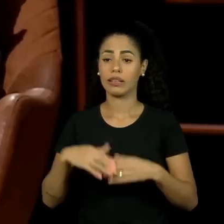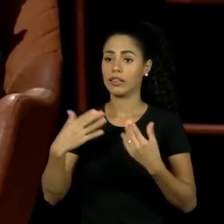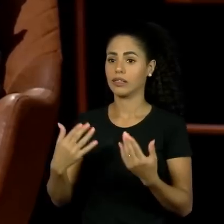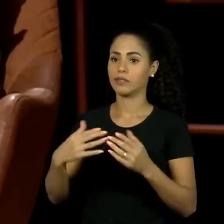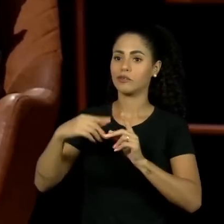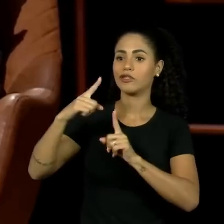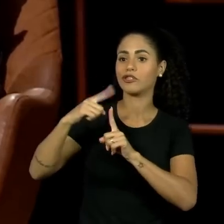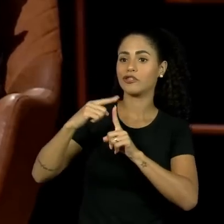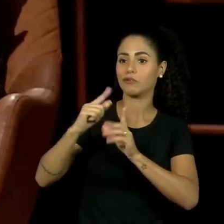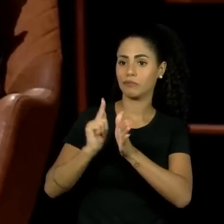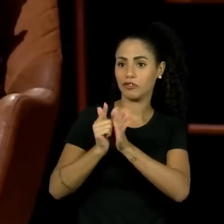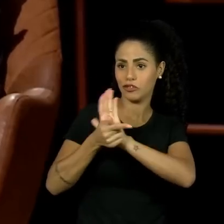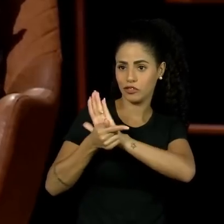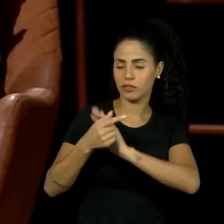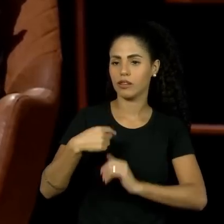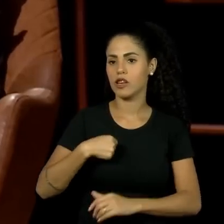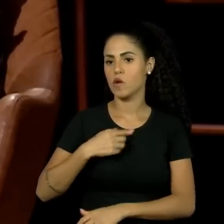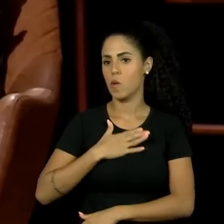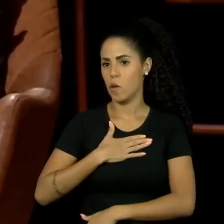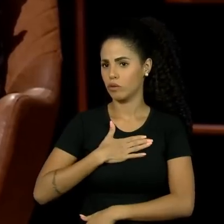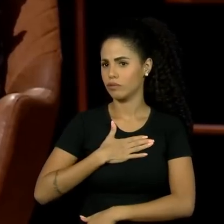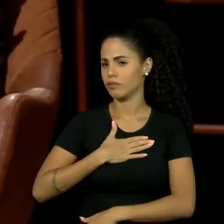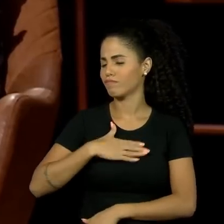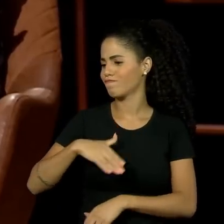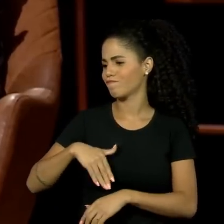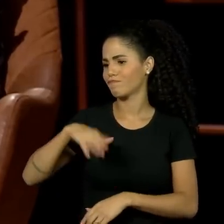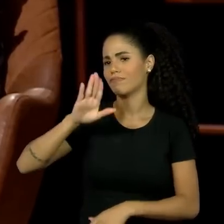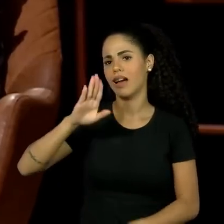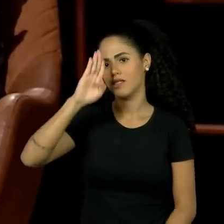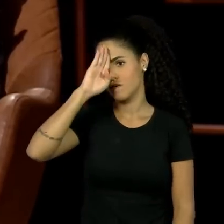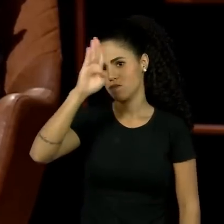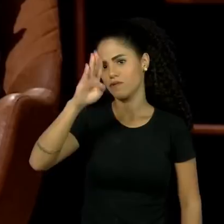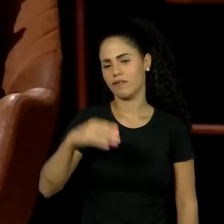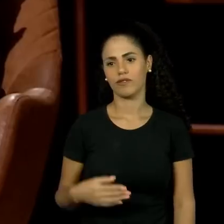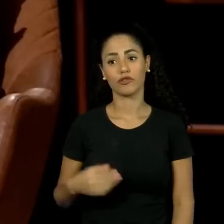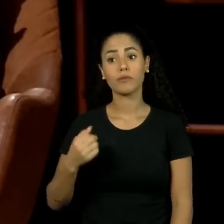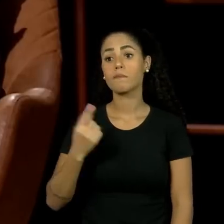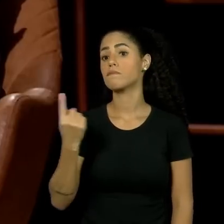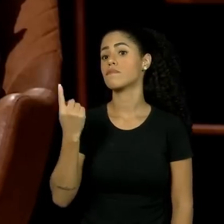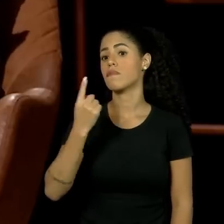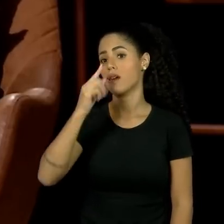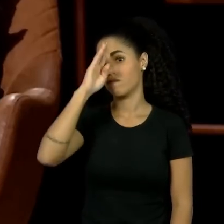grega é o primordial, né? É